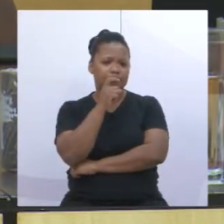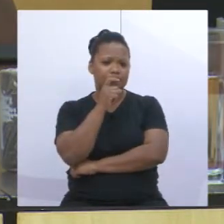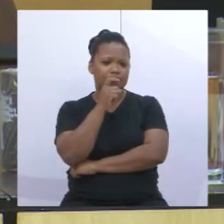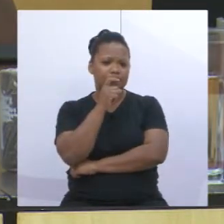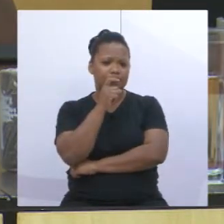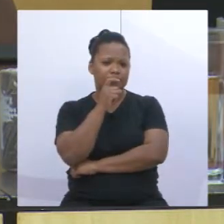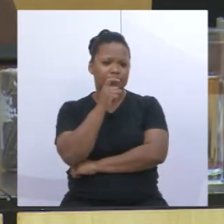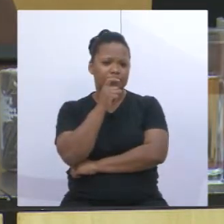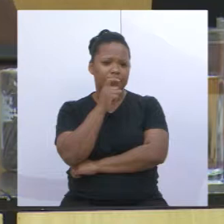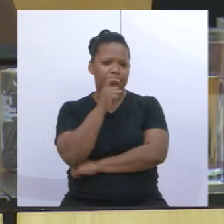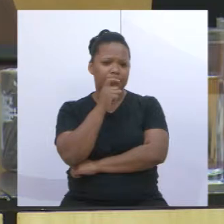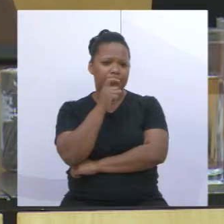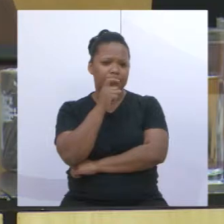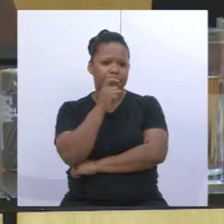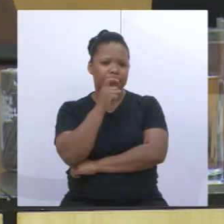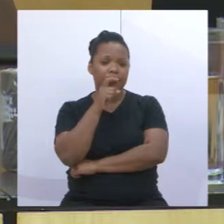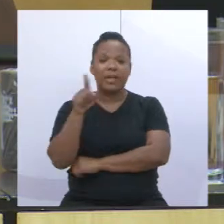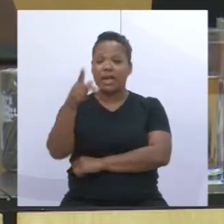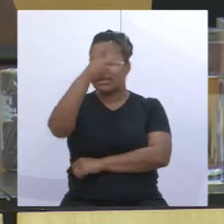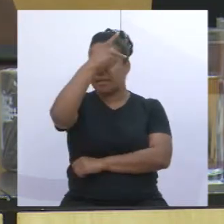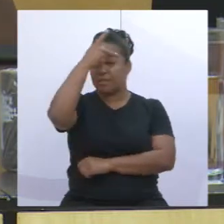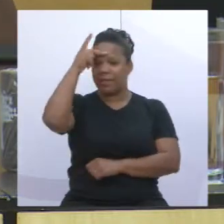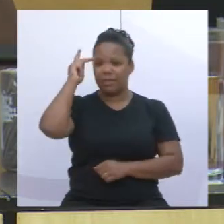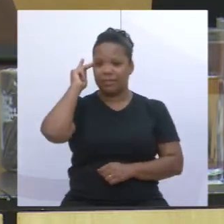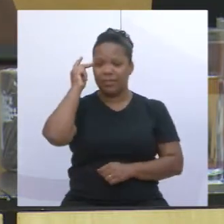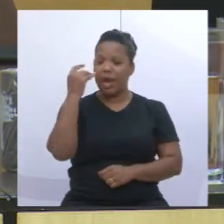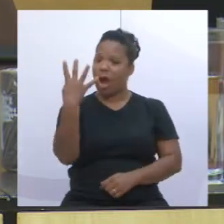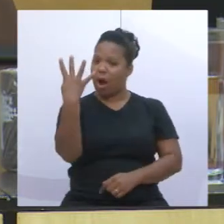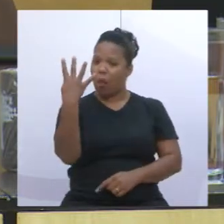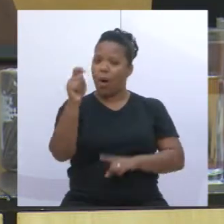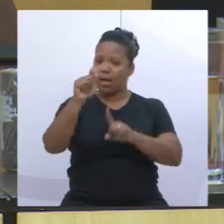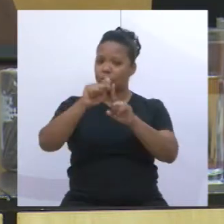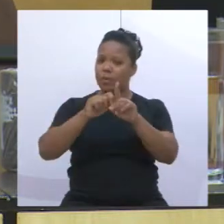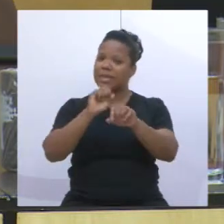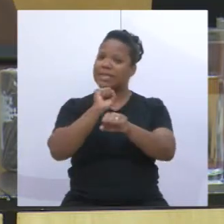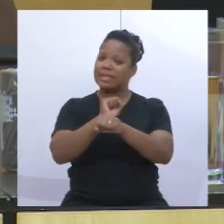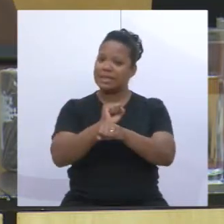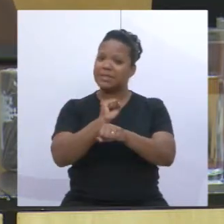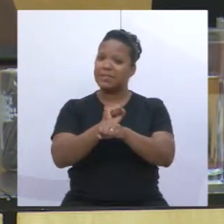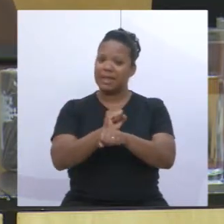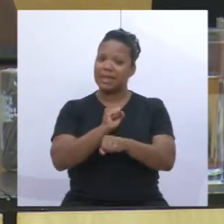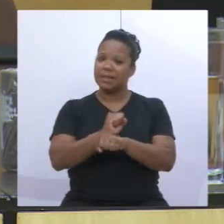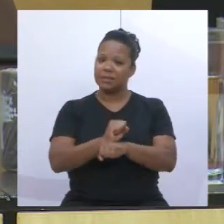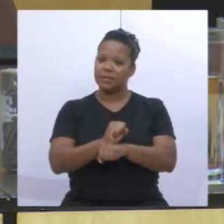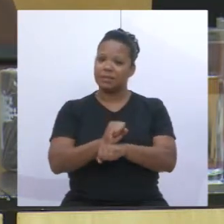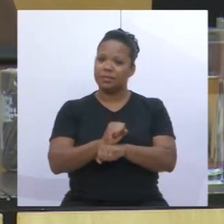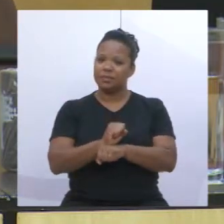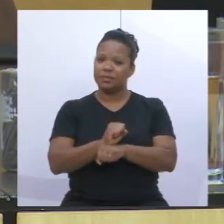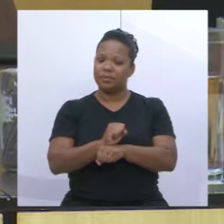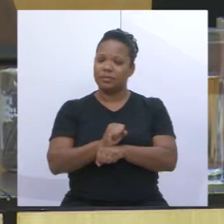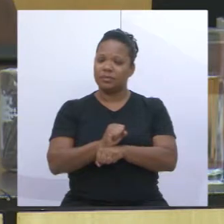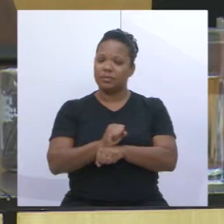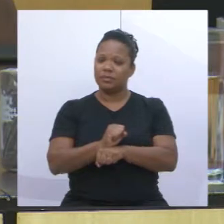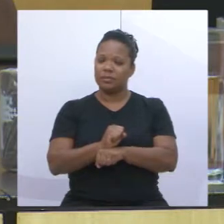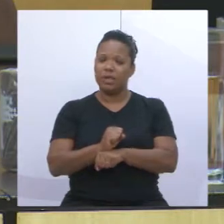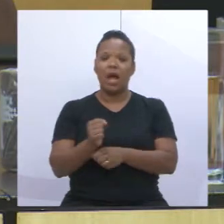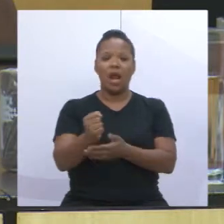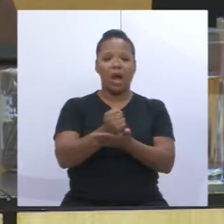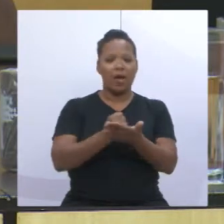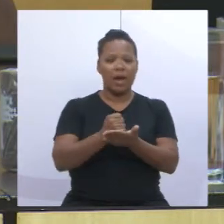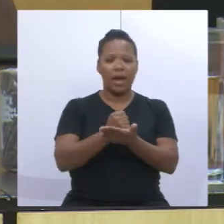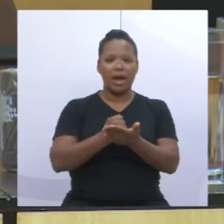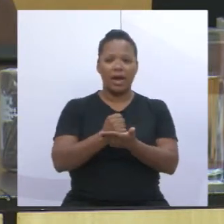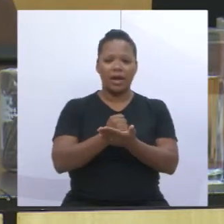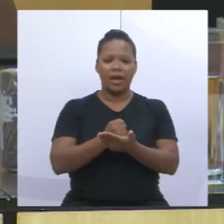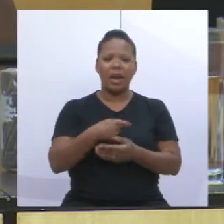Meu pensamento é o seguinte: essa pessoa ficou 4 meses esperando um médico. Aí ela vai pegar o seu medicamento, chegar